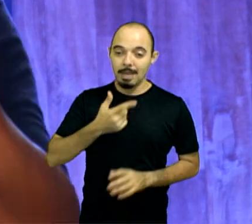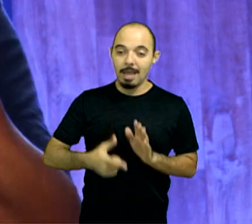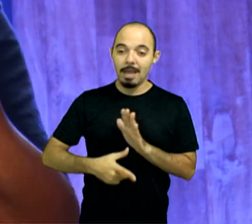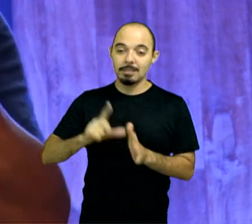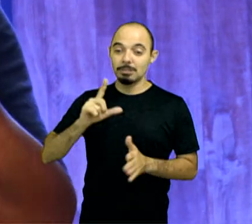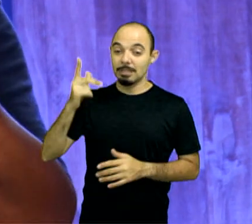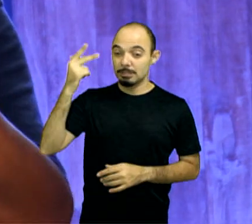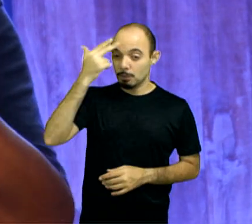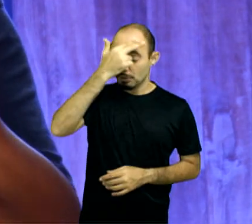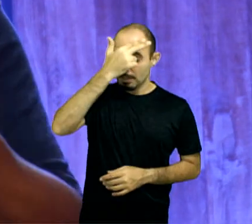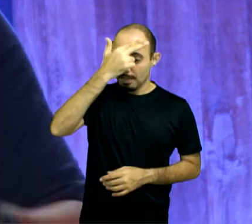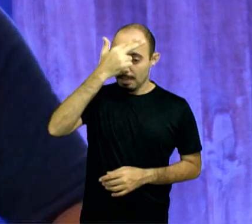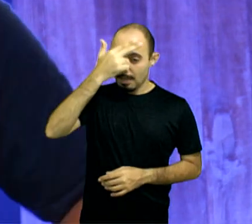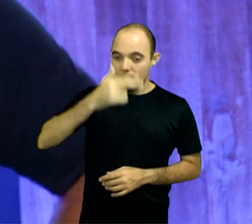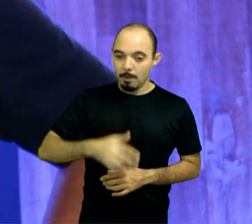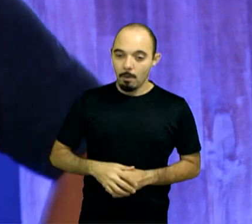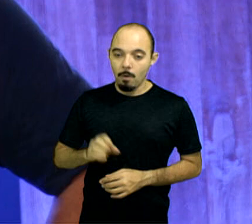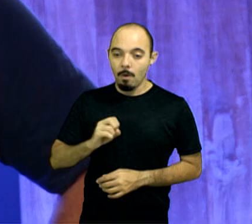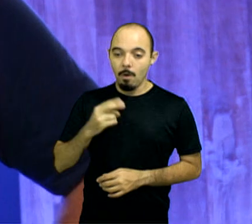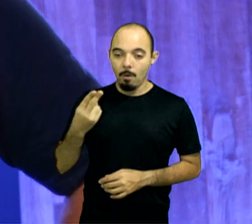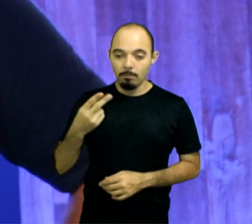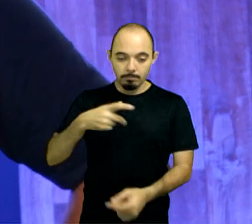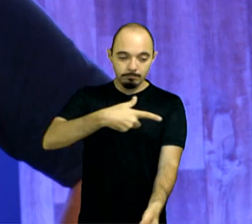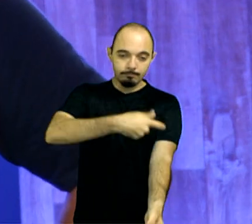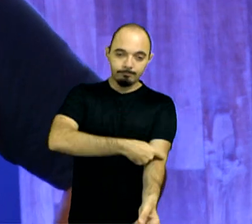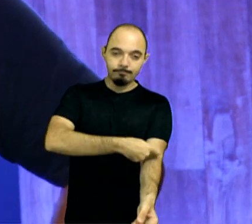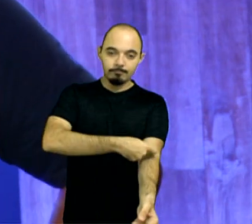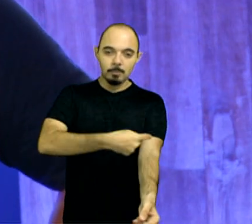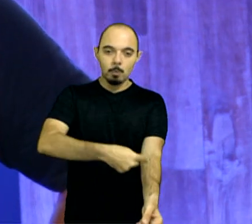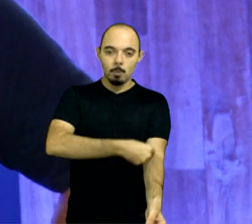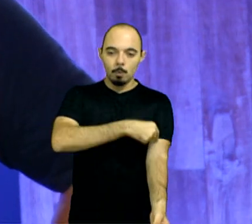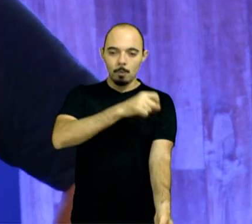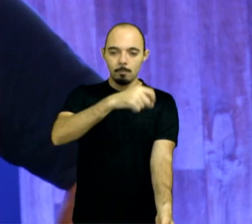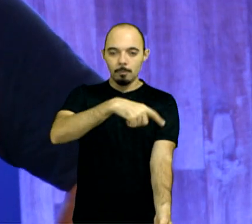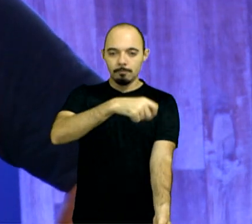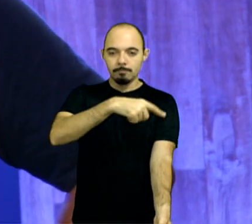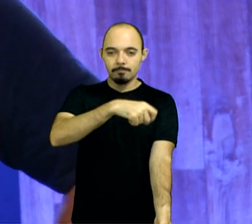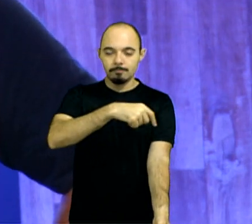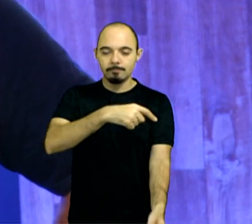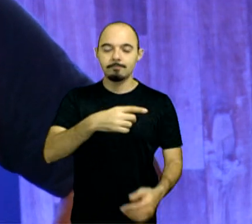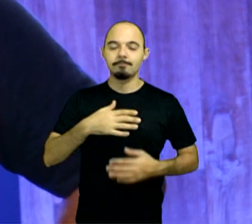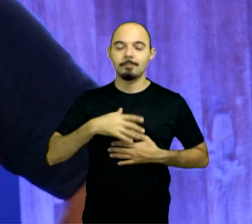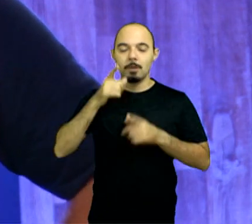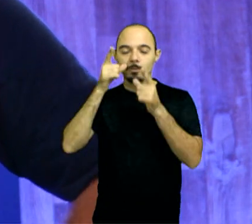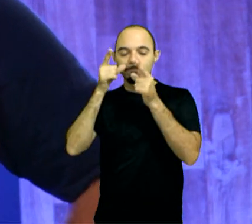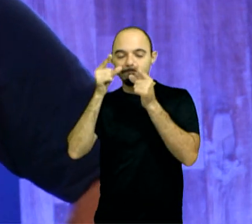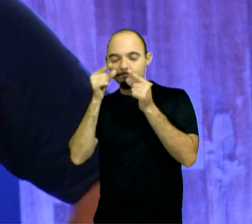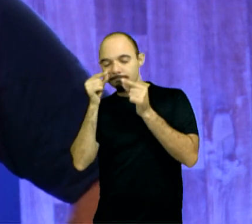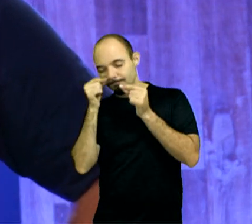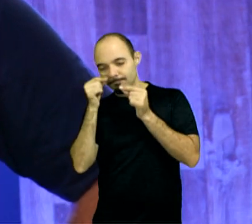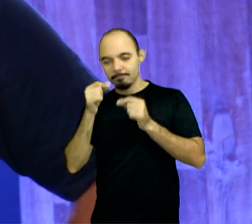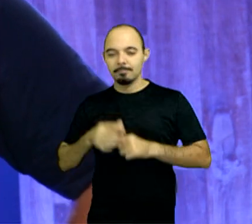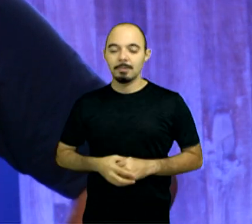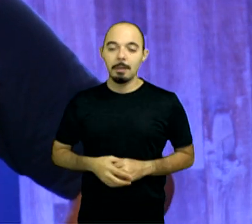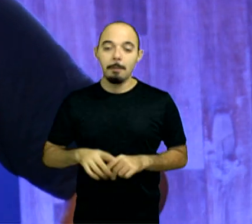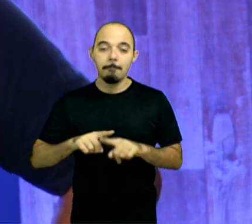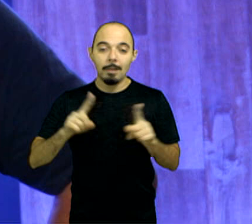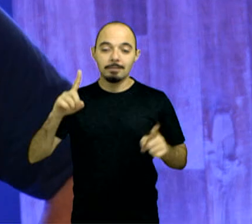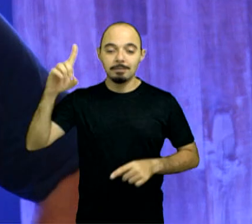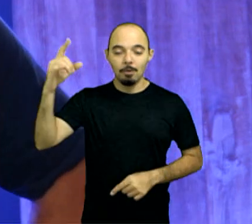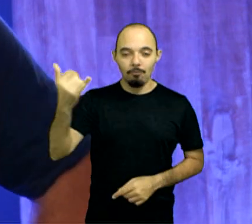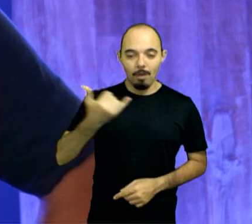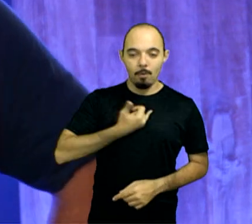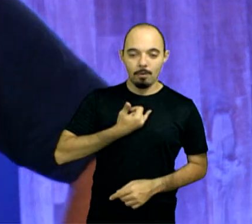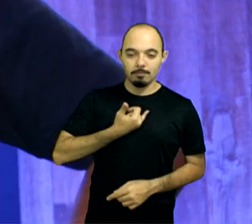você esquece um pouco, uns 15 minutos antes, né? Mas nada, acho que Deus falou ali assim, ó, você vai ver o que eu vou fazer por você. Eu